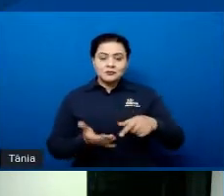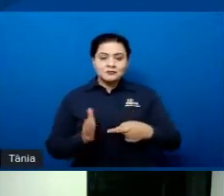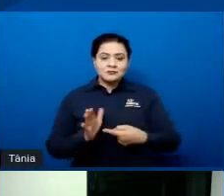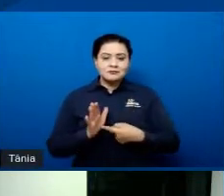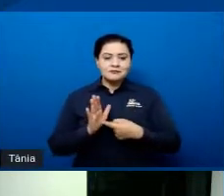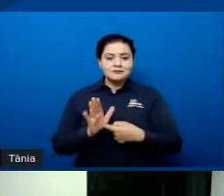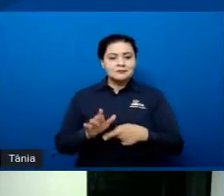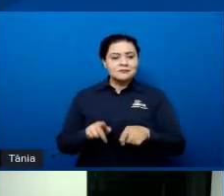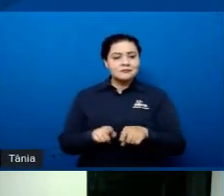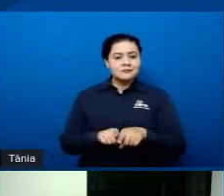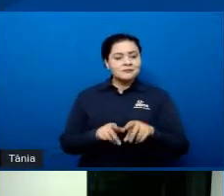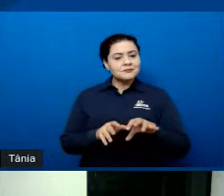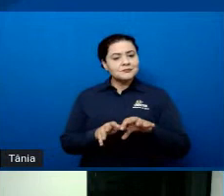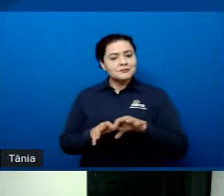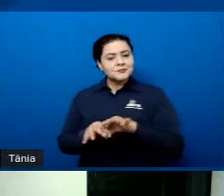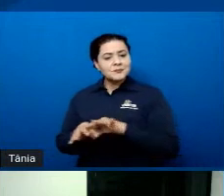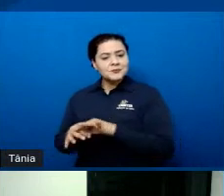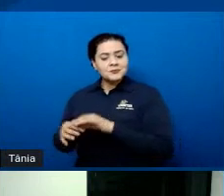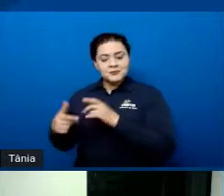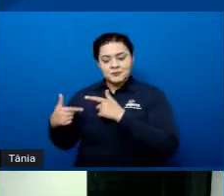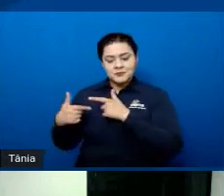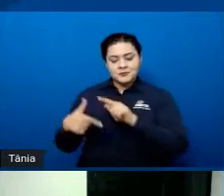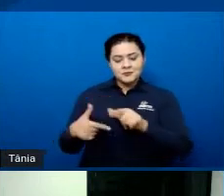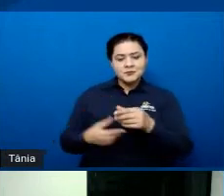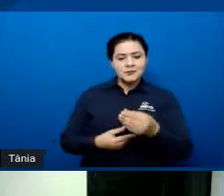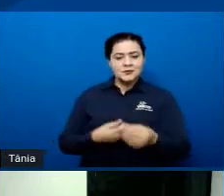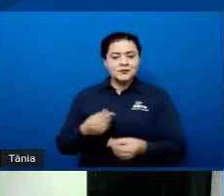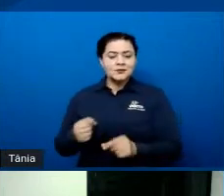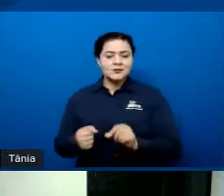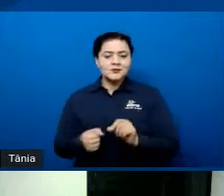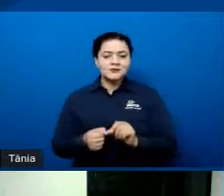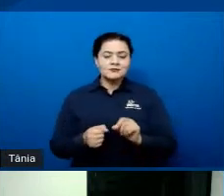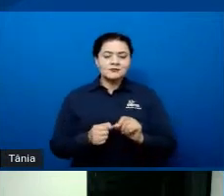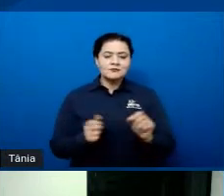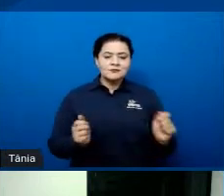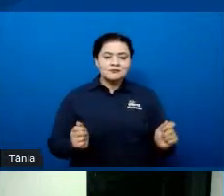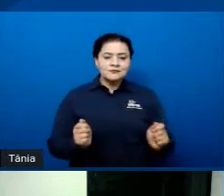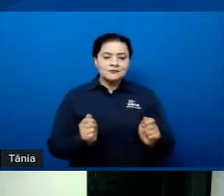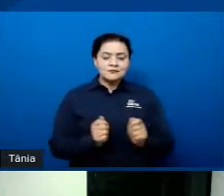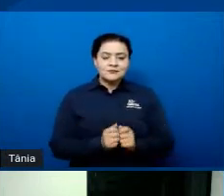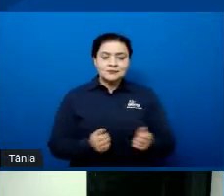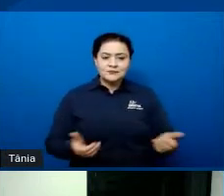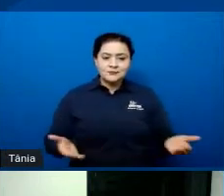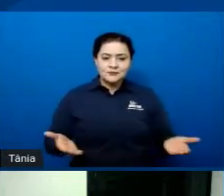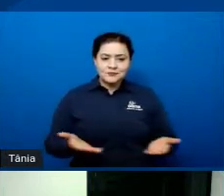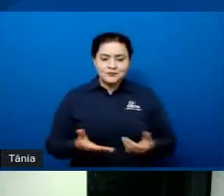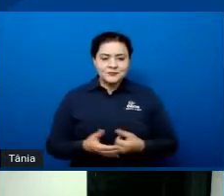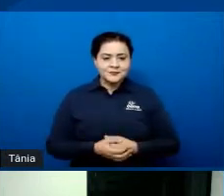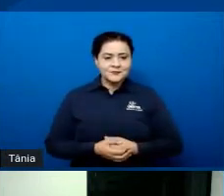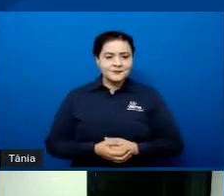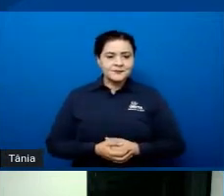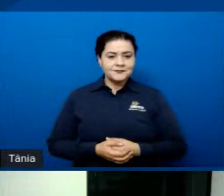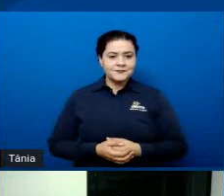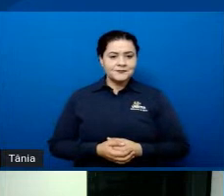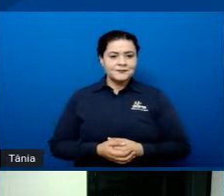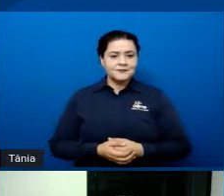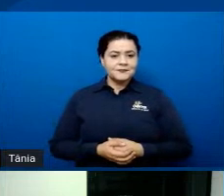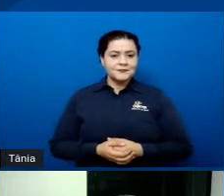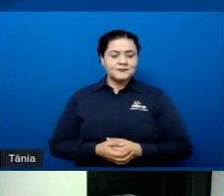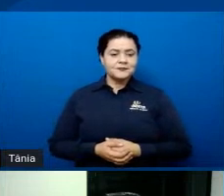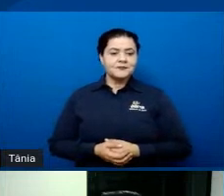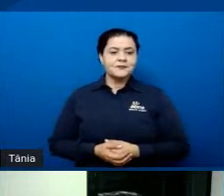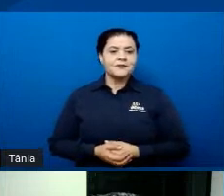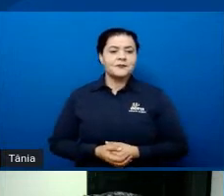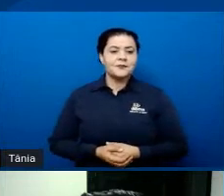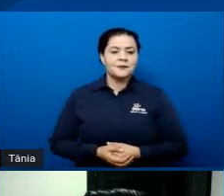E nos meios tradicionais, como é que daria para fazer essa junção hoje, né? Oi. Então, olha